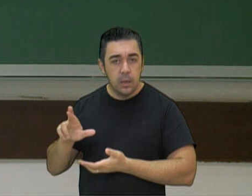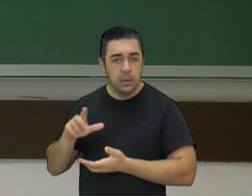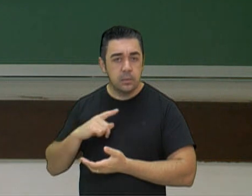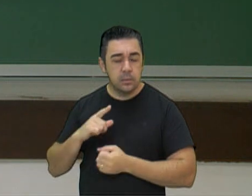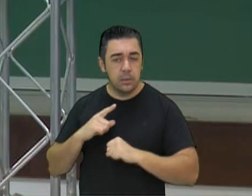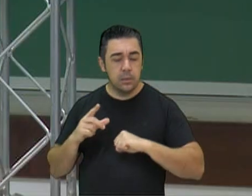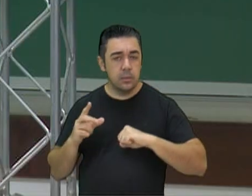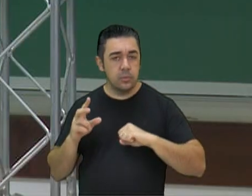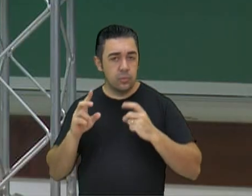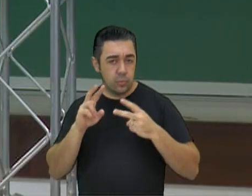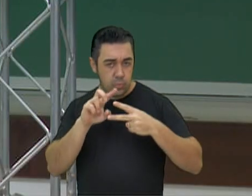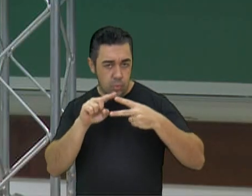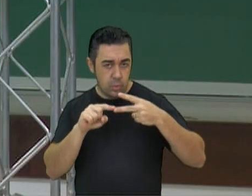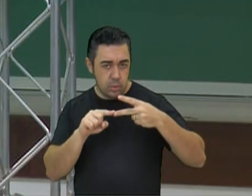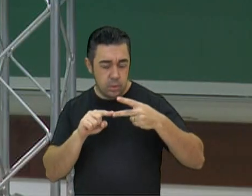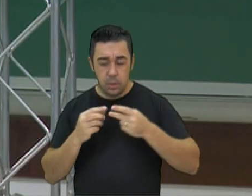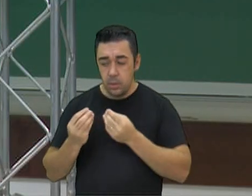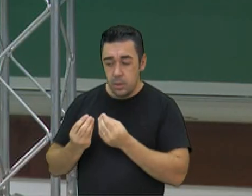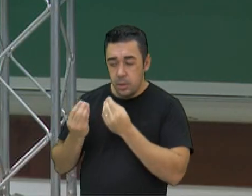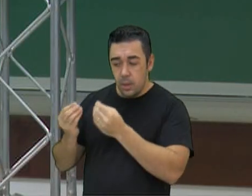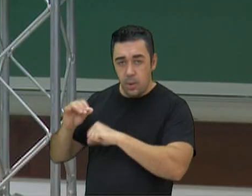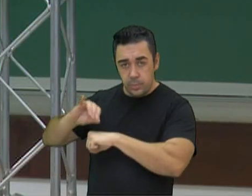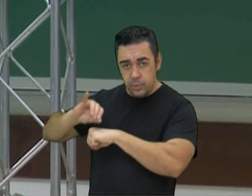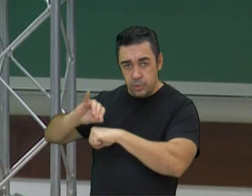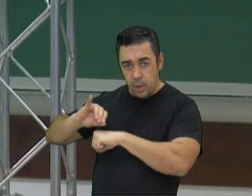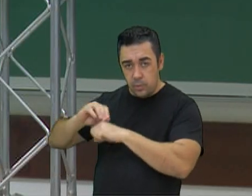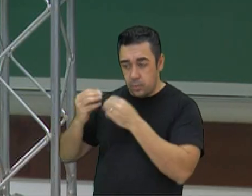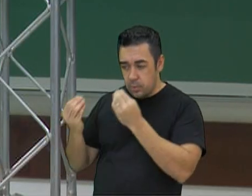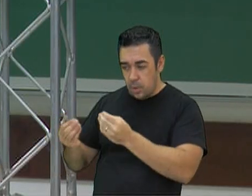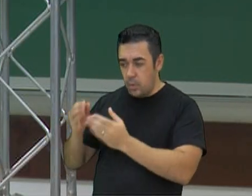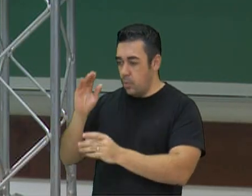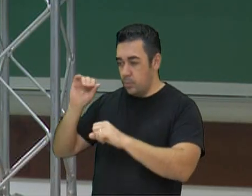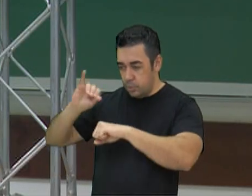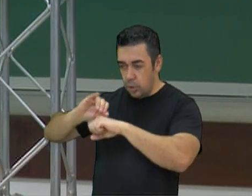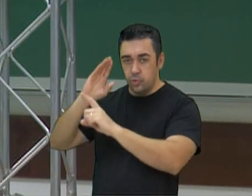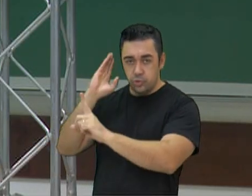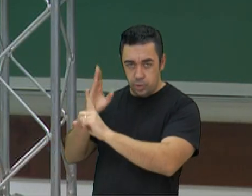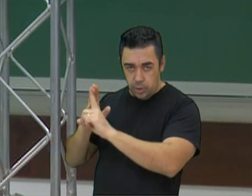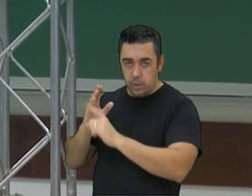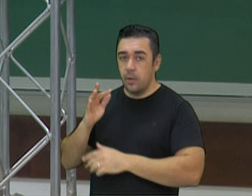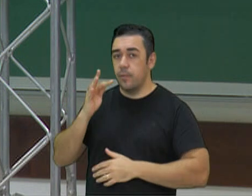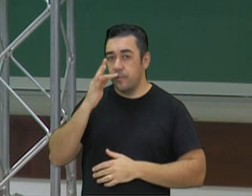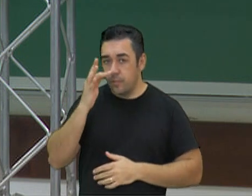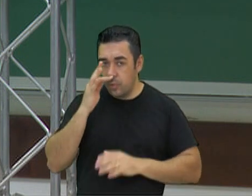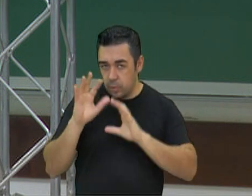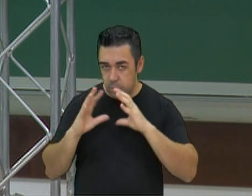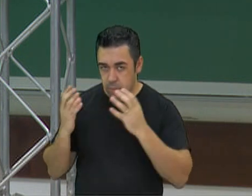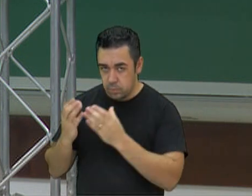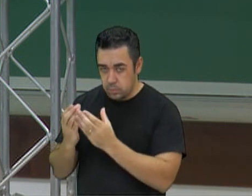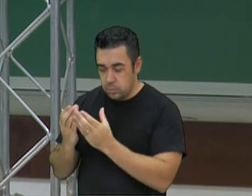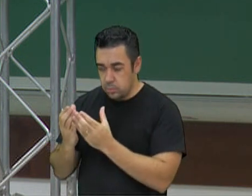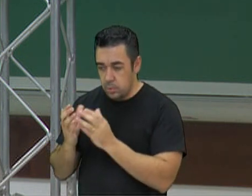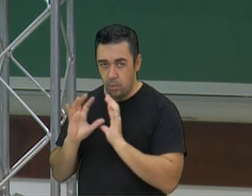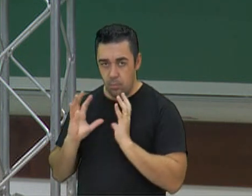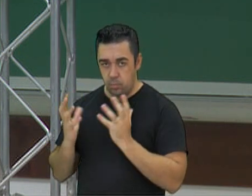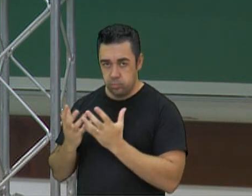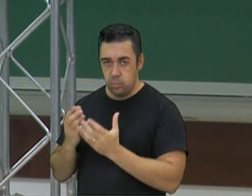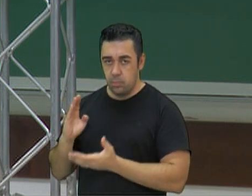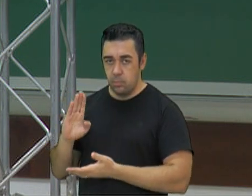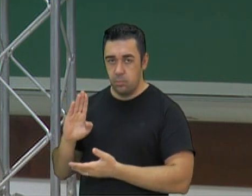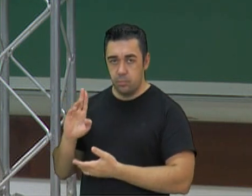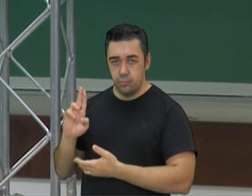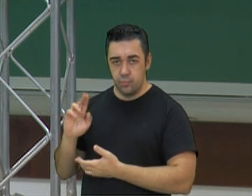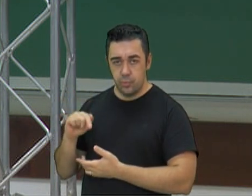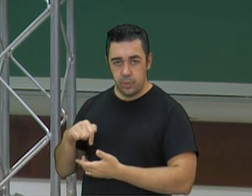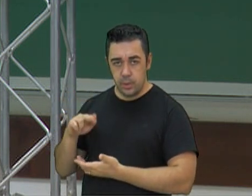O objeto que é dado, a gente considera objeto direto. Nesse caso, foi um buquê. Né? Então, um buquê é